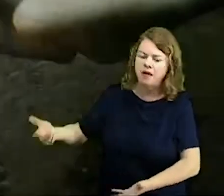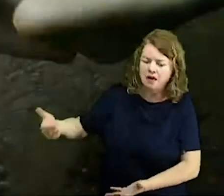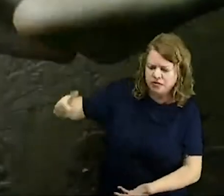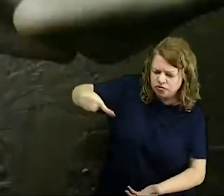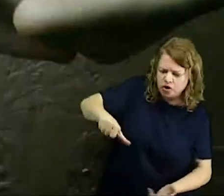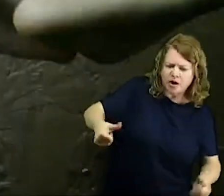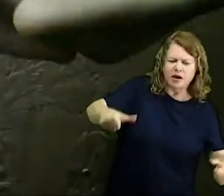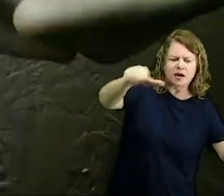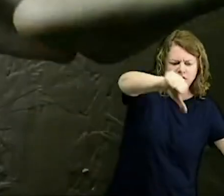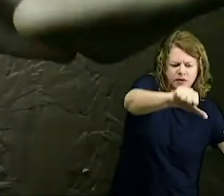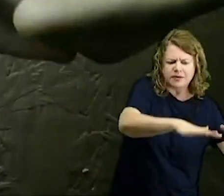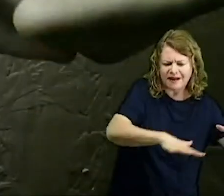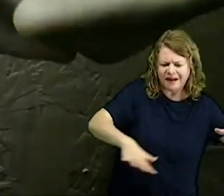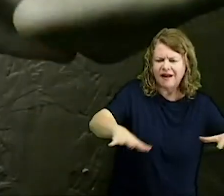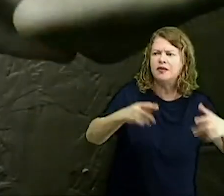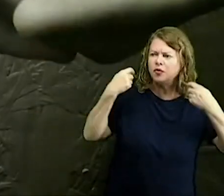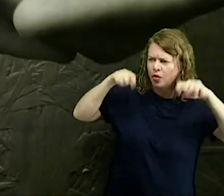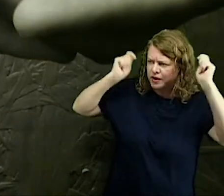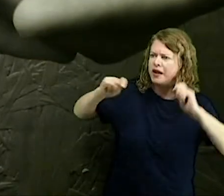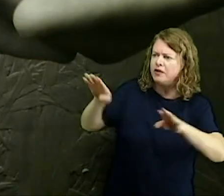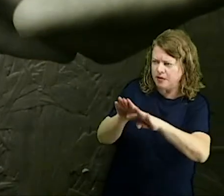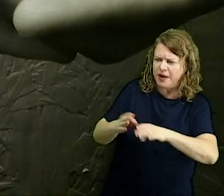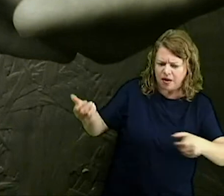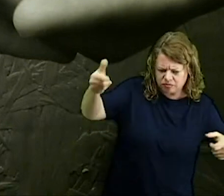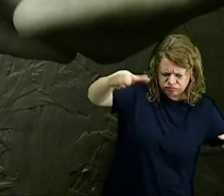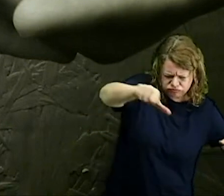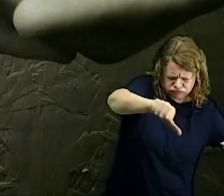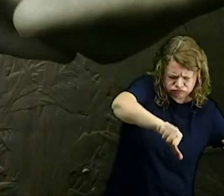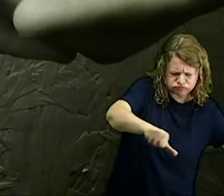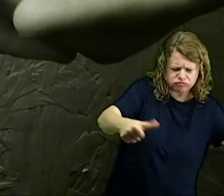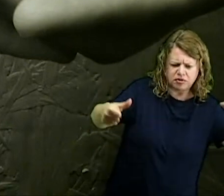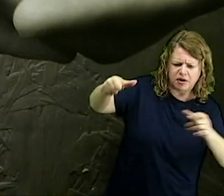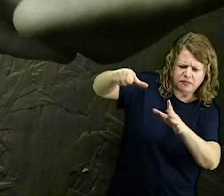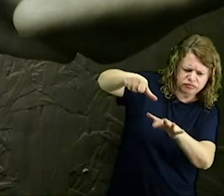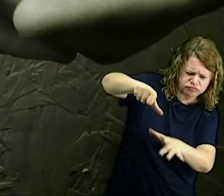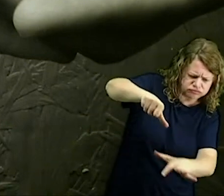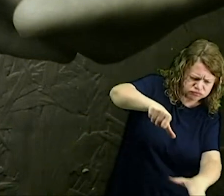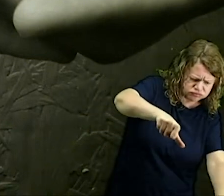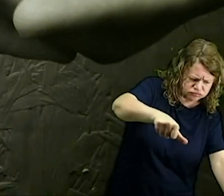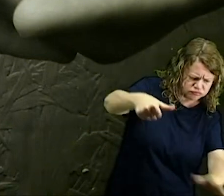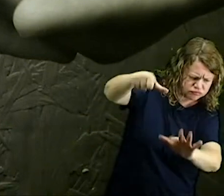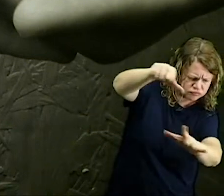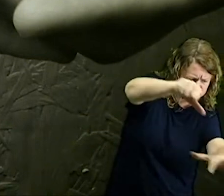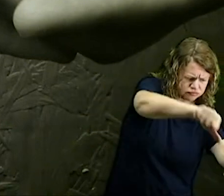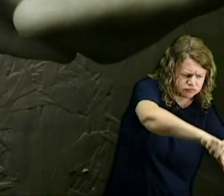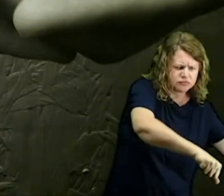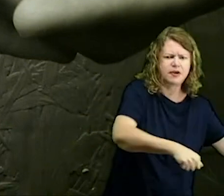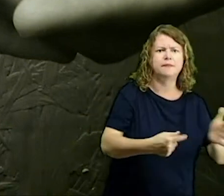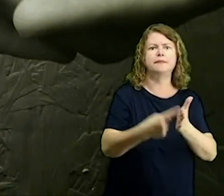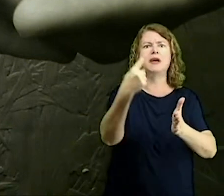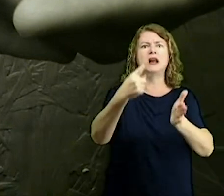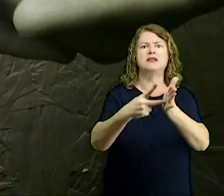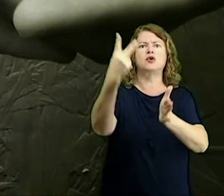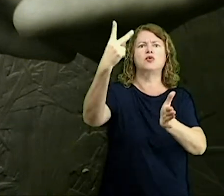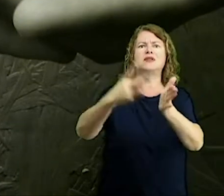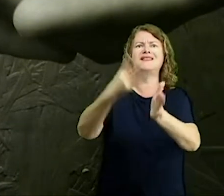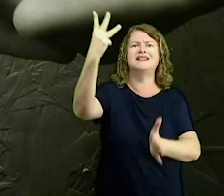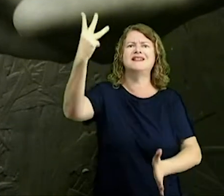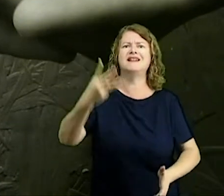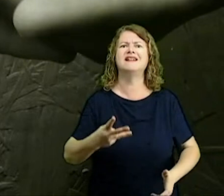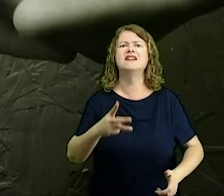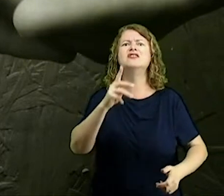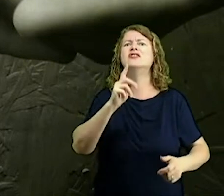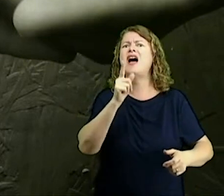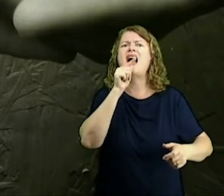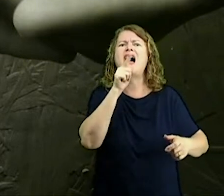segunda vez. E fizeram a segunda vez. E disse ainda: fazei a terceira vez. E fizeram a terceira vez. De maneira que a água corria ao redor do